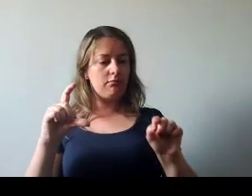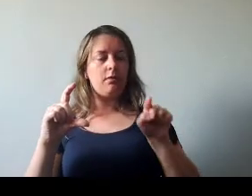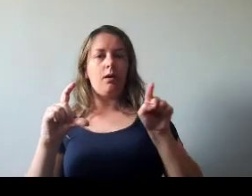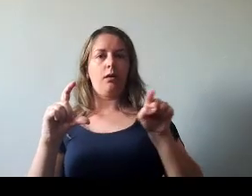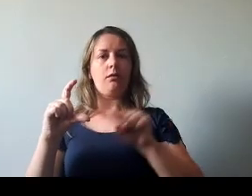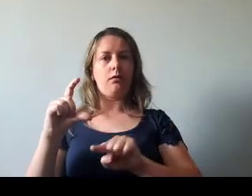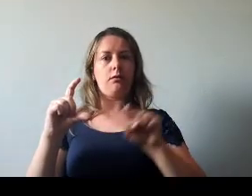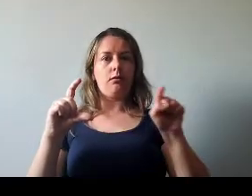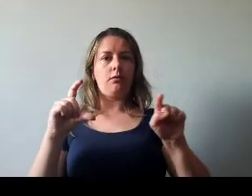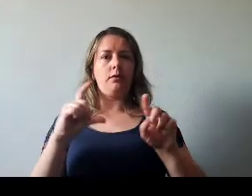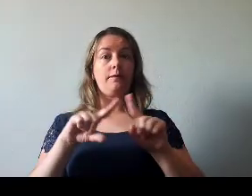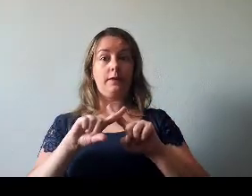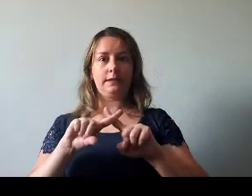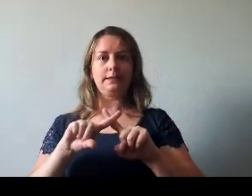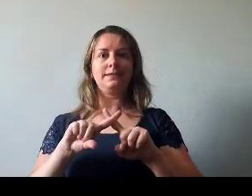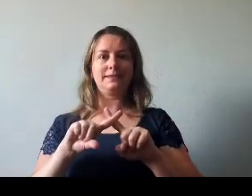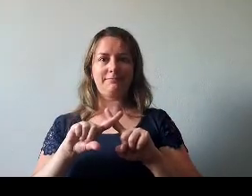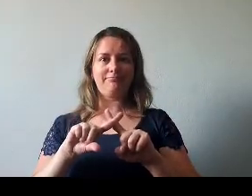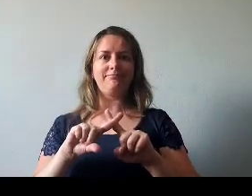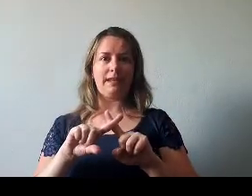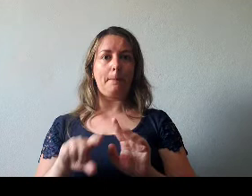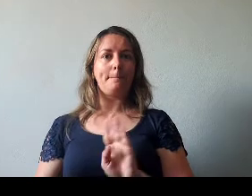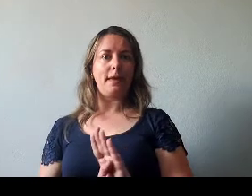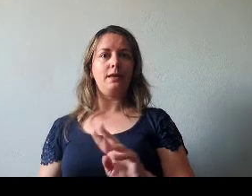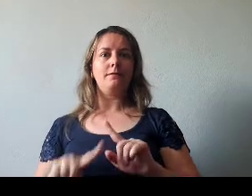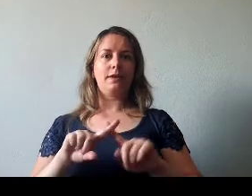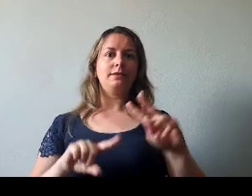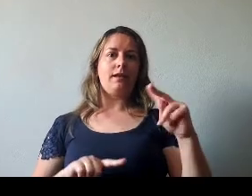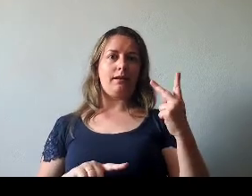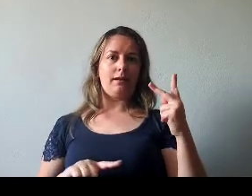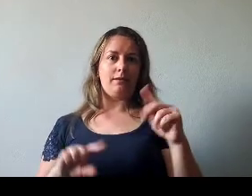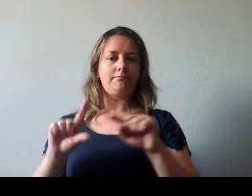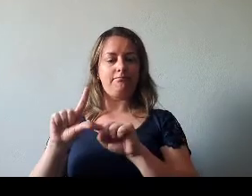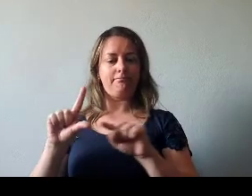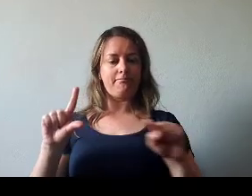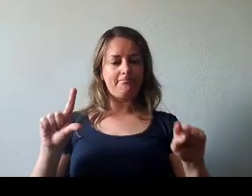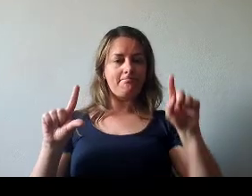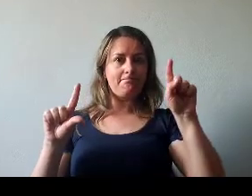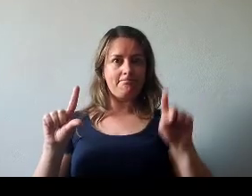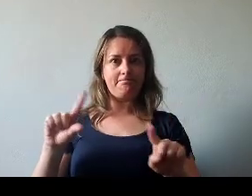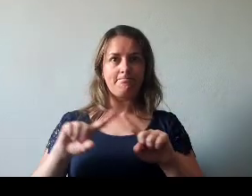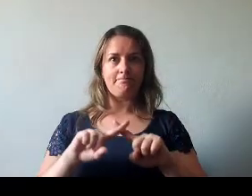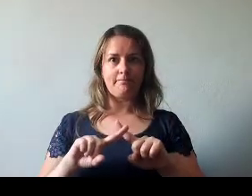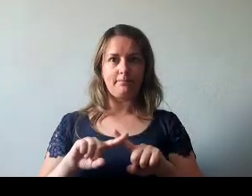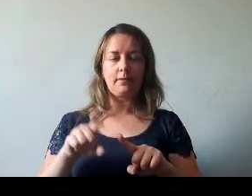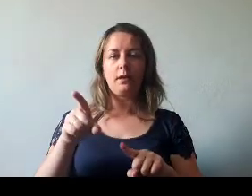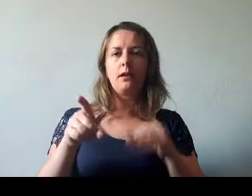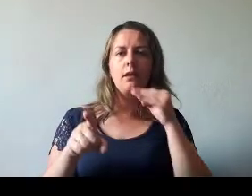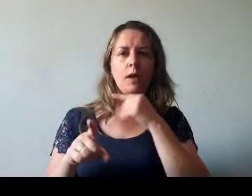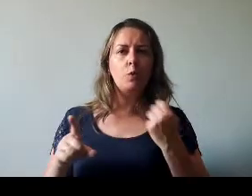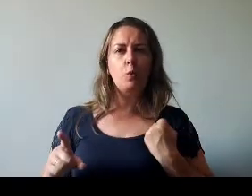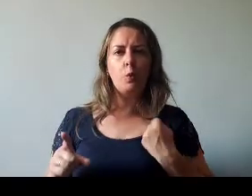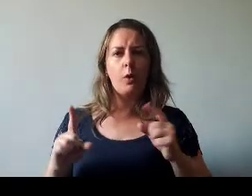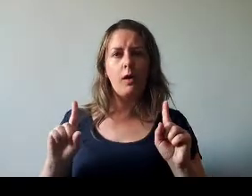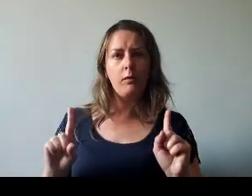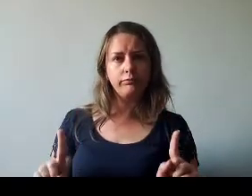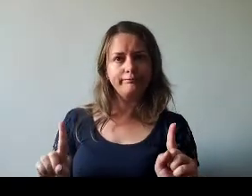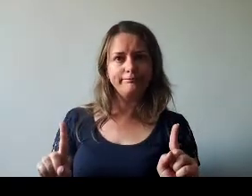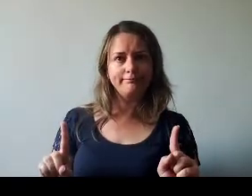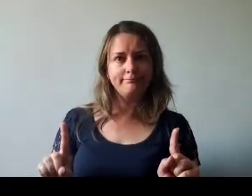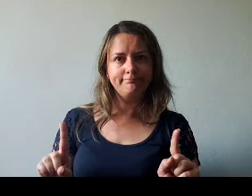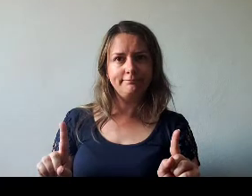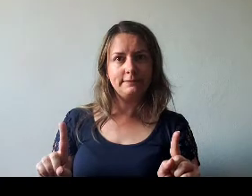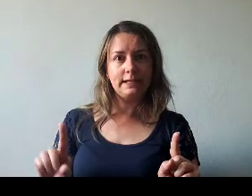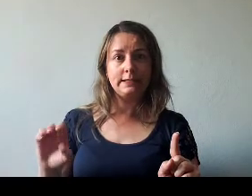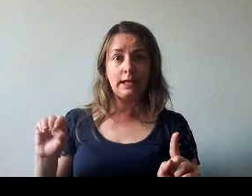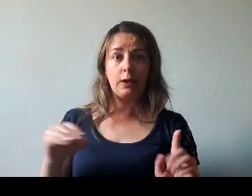base vezes altura, ou altura vezes base. Então, a base seria aqui, ó, essa parte de baixo aqui, de 0 a t. Aqui eu